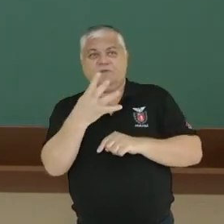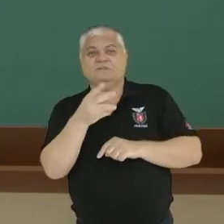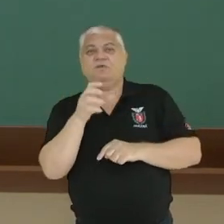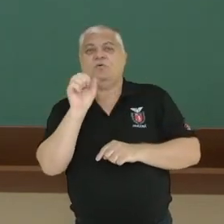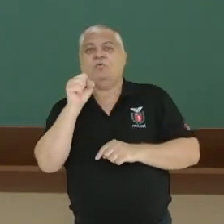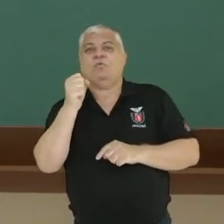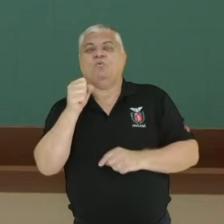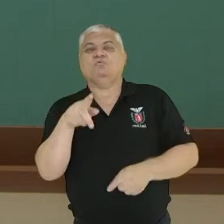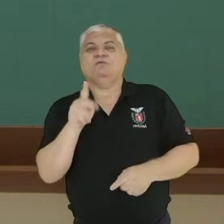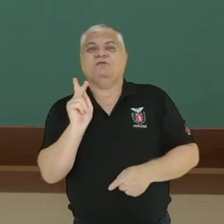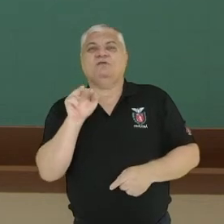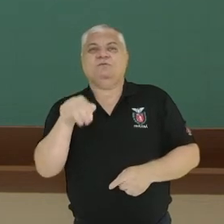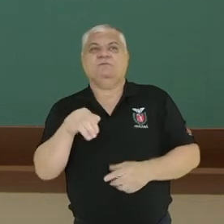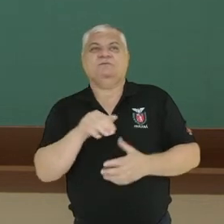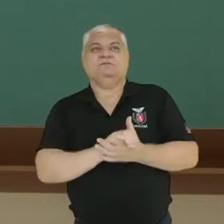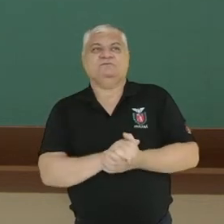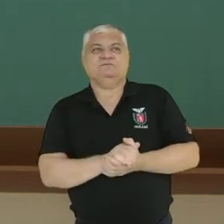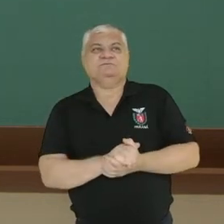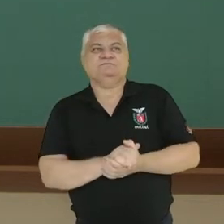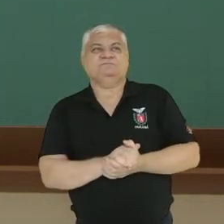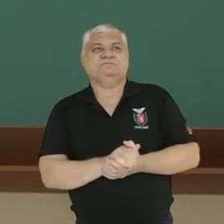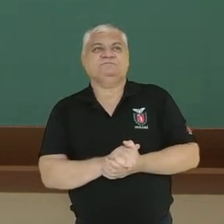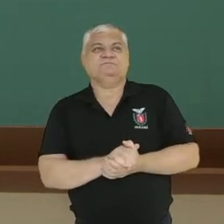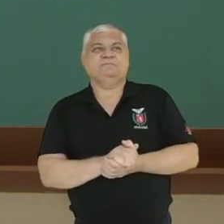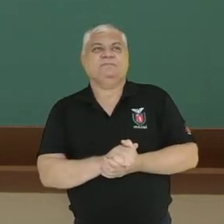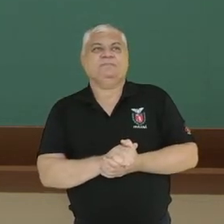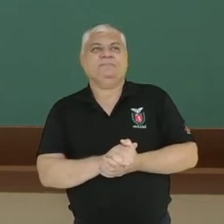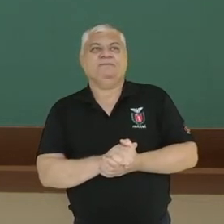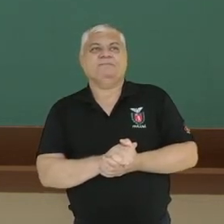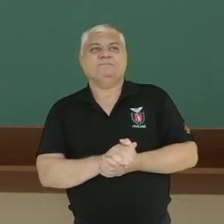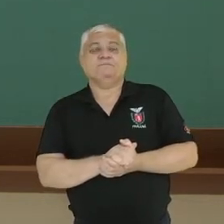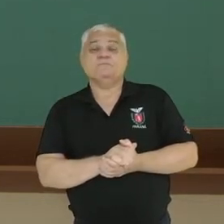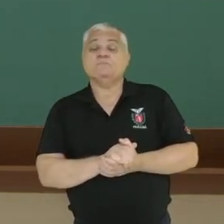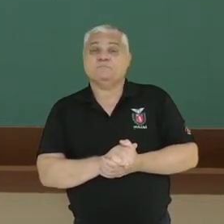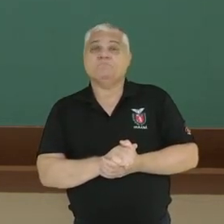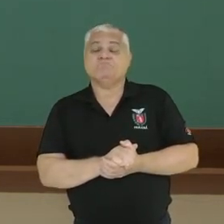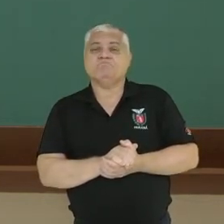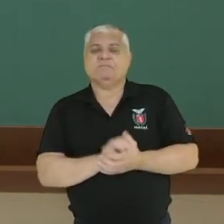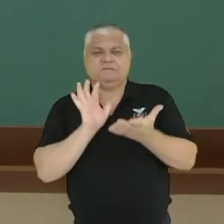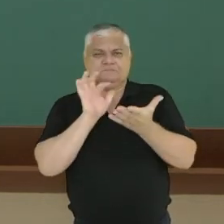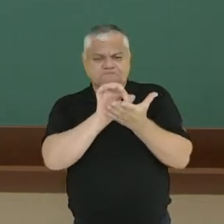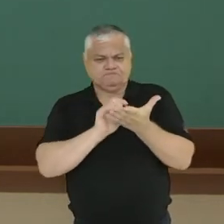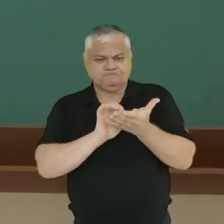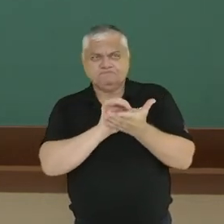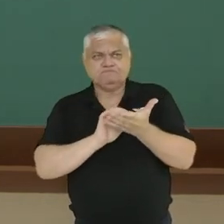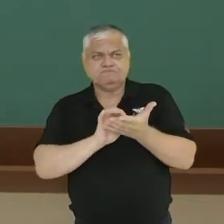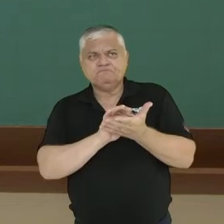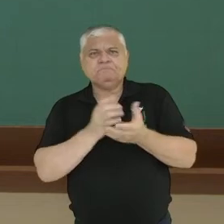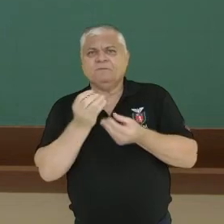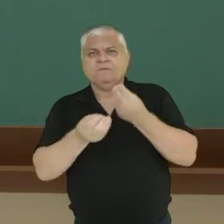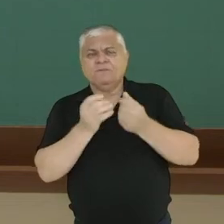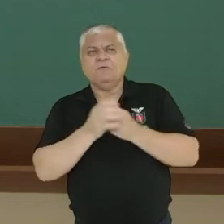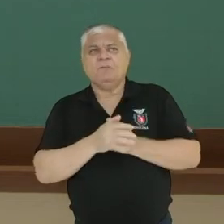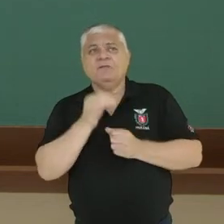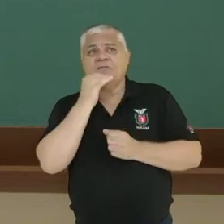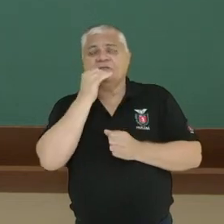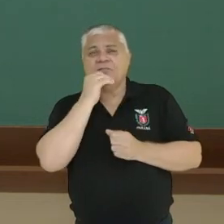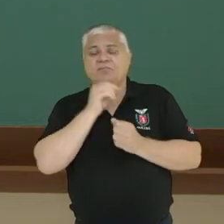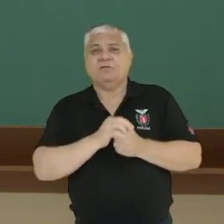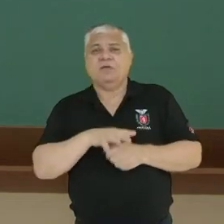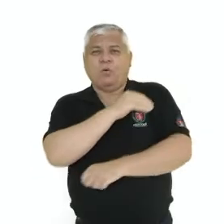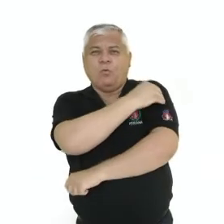chegamos em 8 quilômetros. Usando a calculadora, então vamos lá. O álcool no sangue